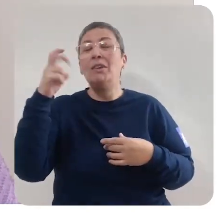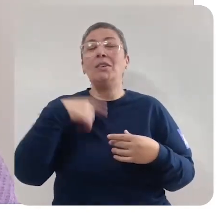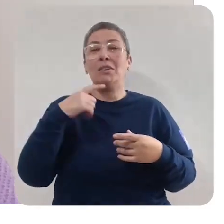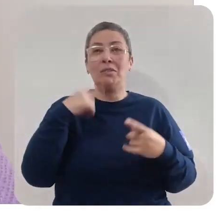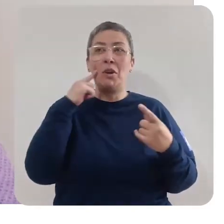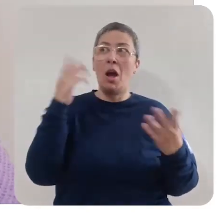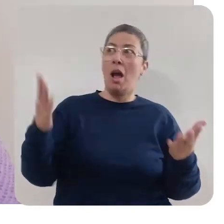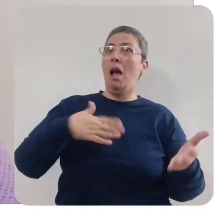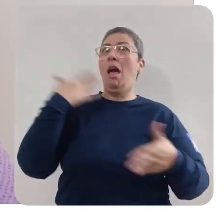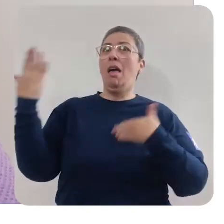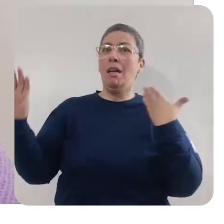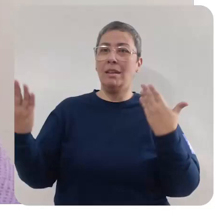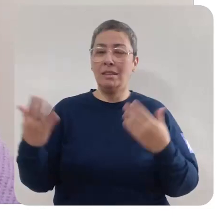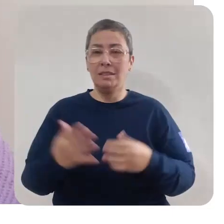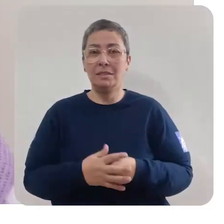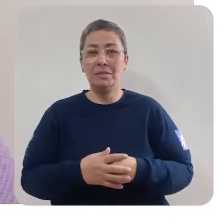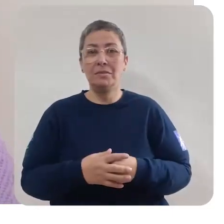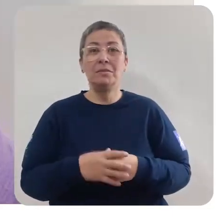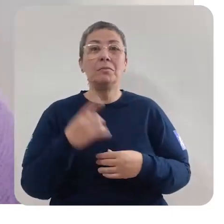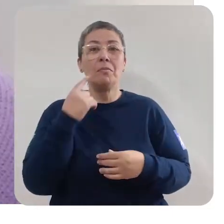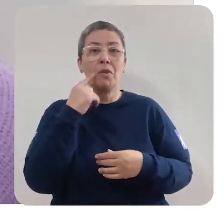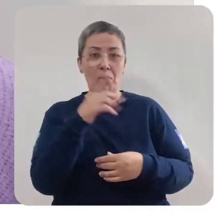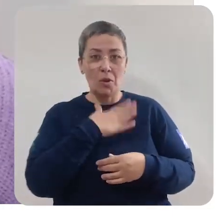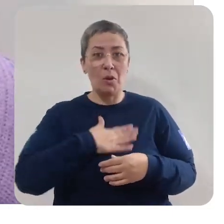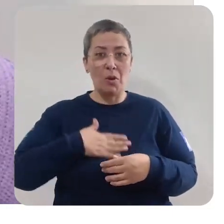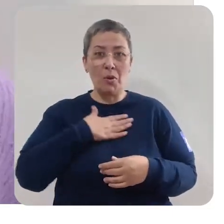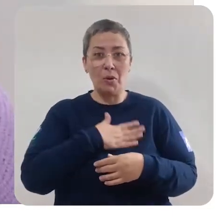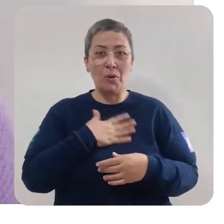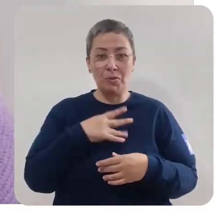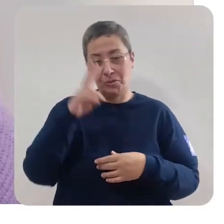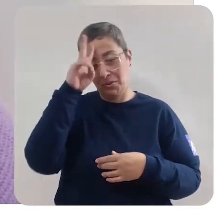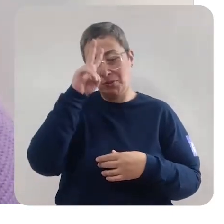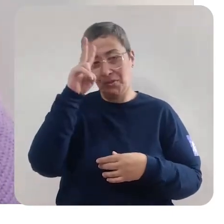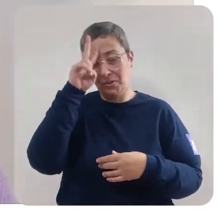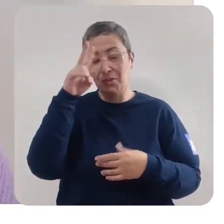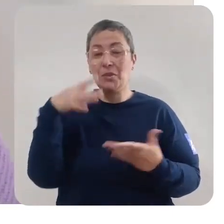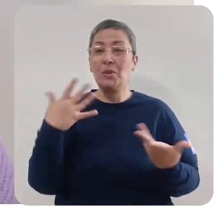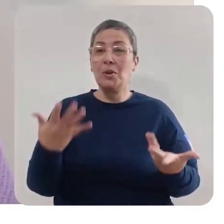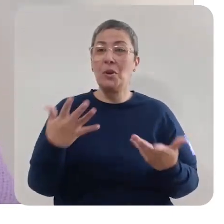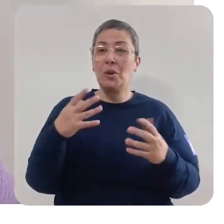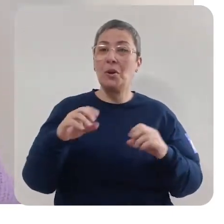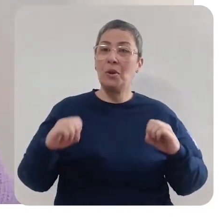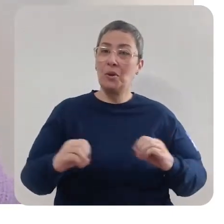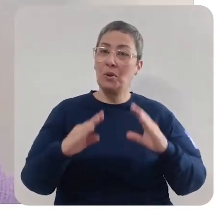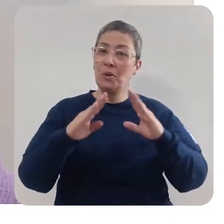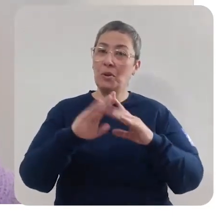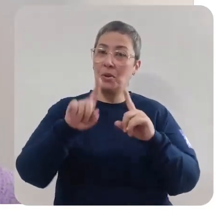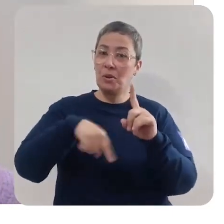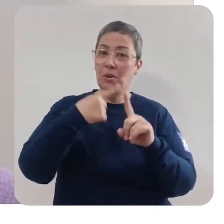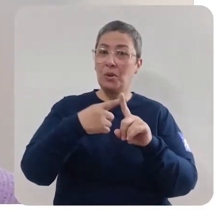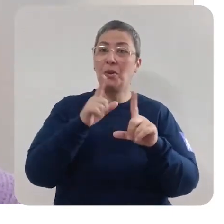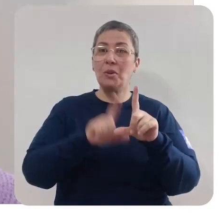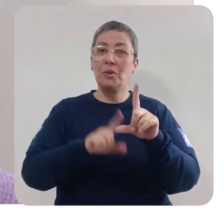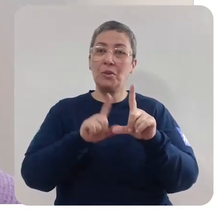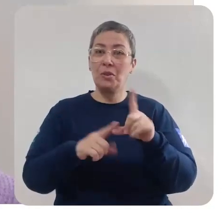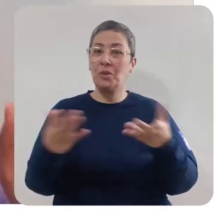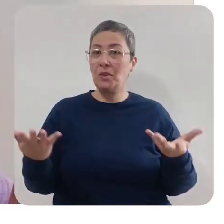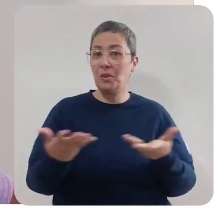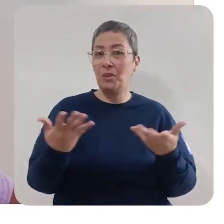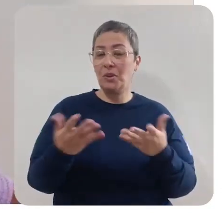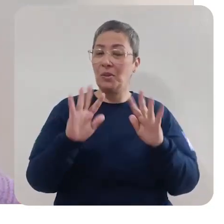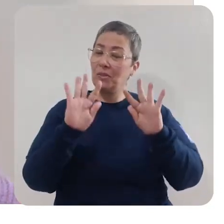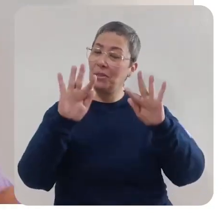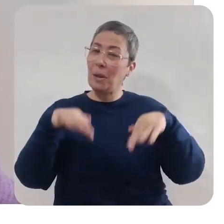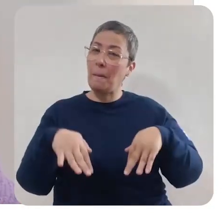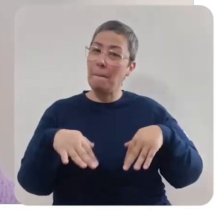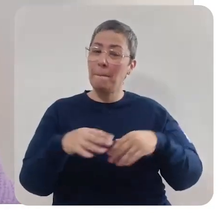sabido, ficou assustado. Você gostou dessa história? O programa Além das Letras de